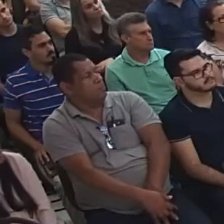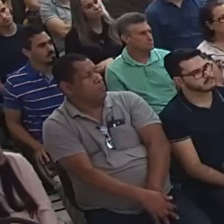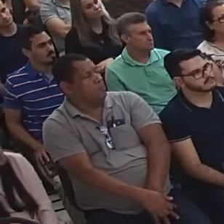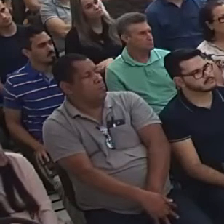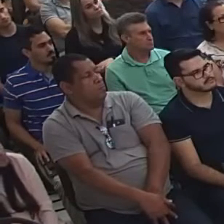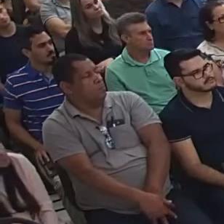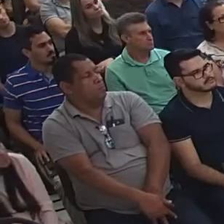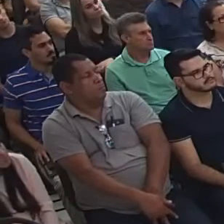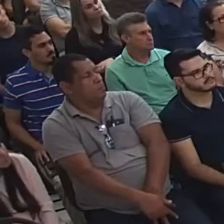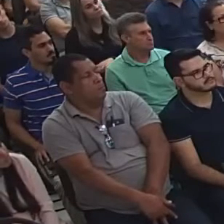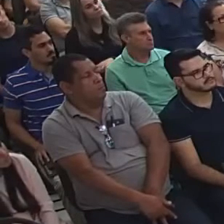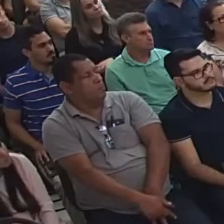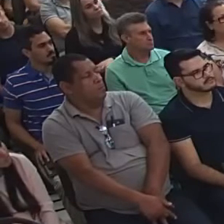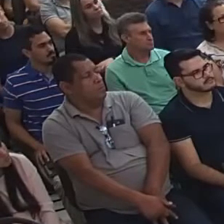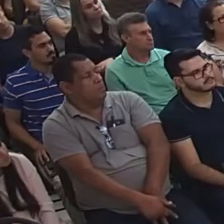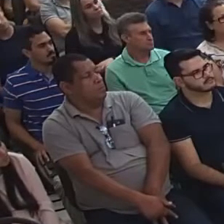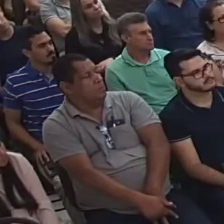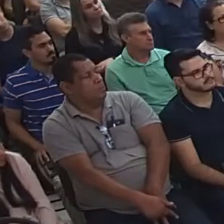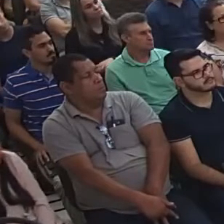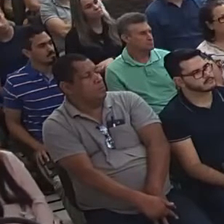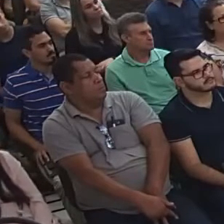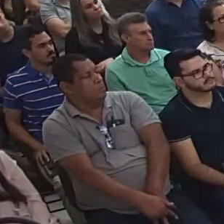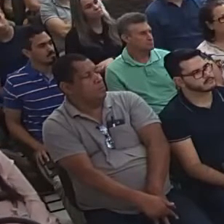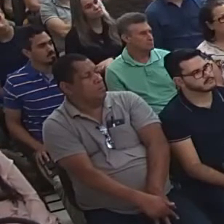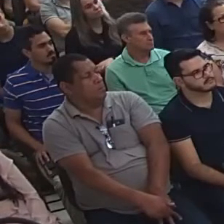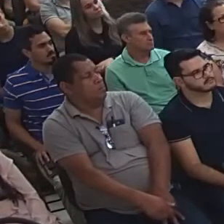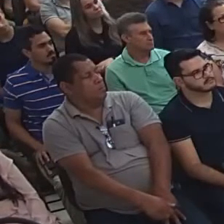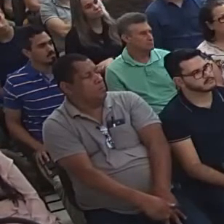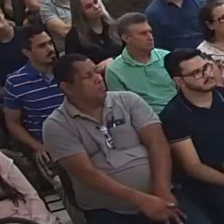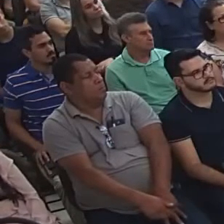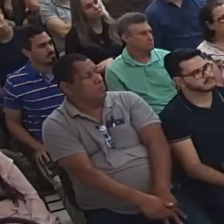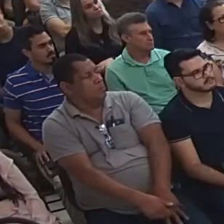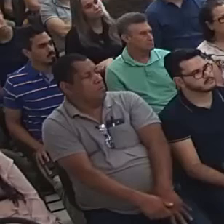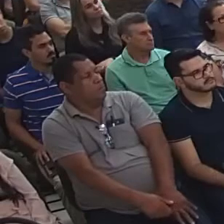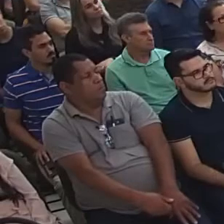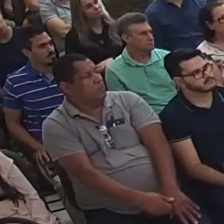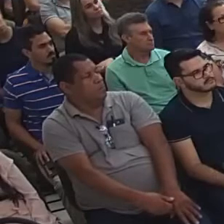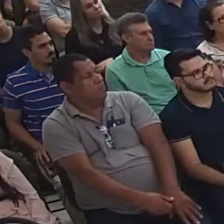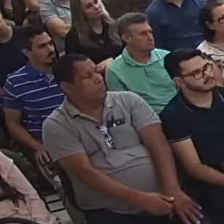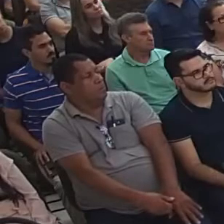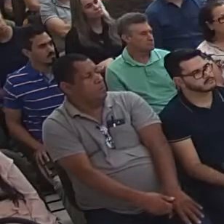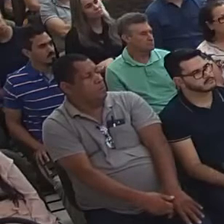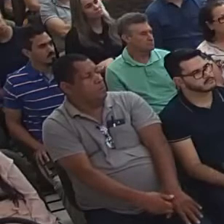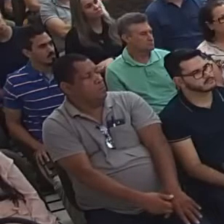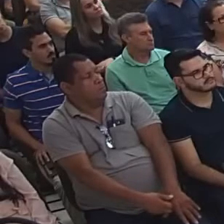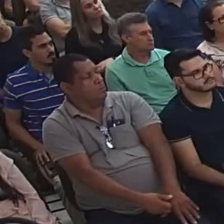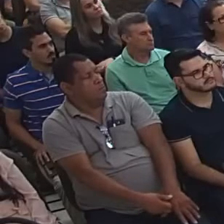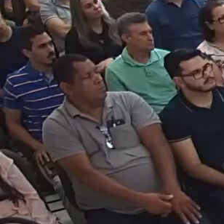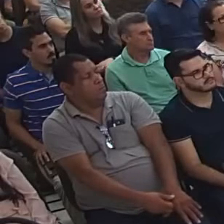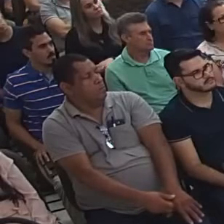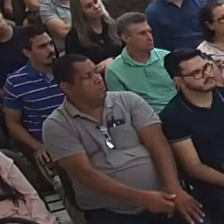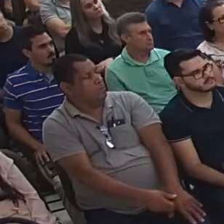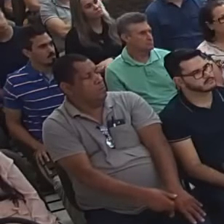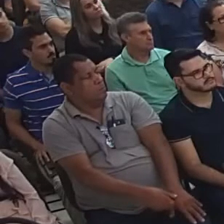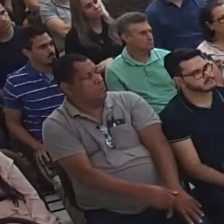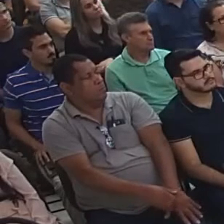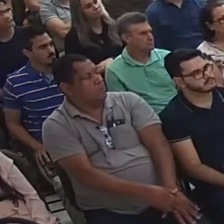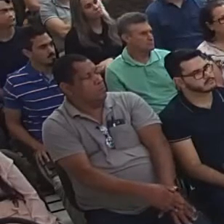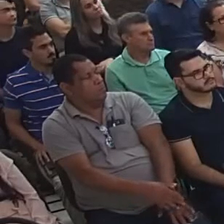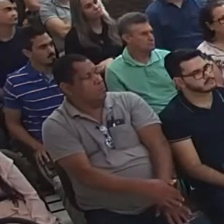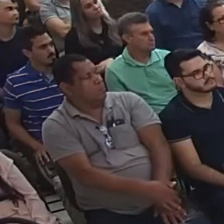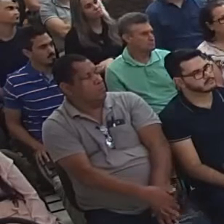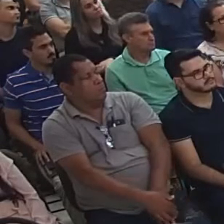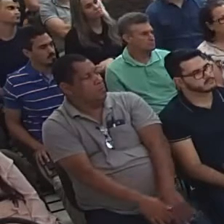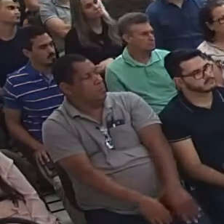burguesia se não tivesse família estava tudo muito bem e aí se preconiza um outro formato de